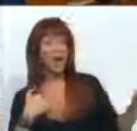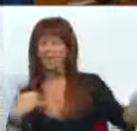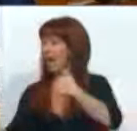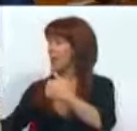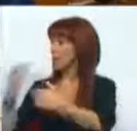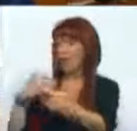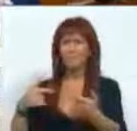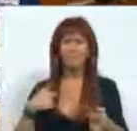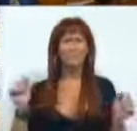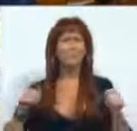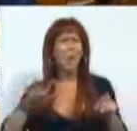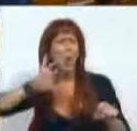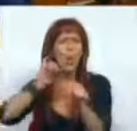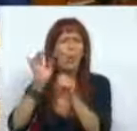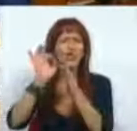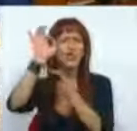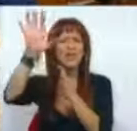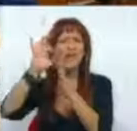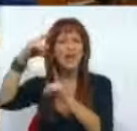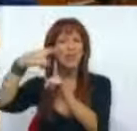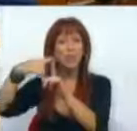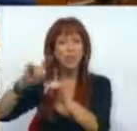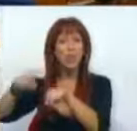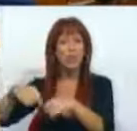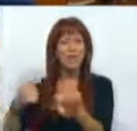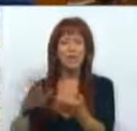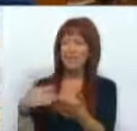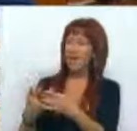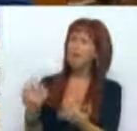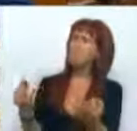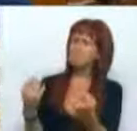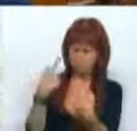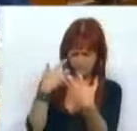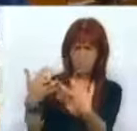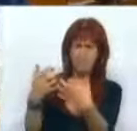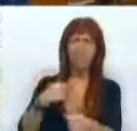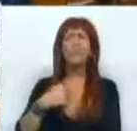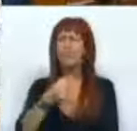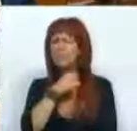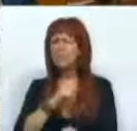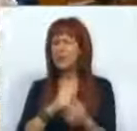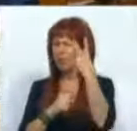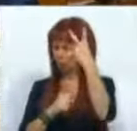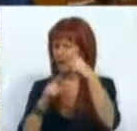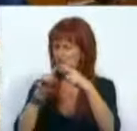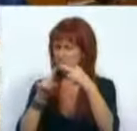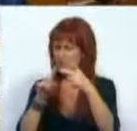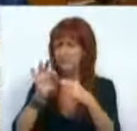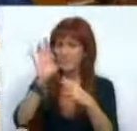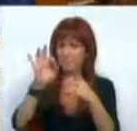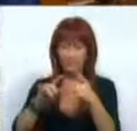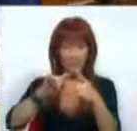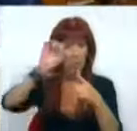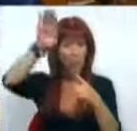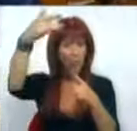frentes, confirmará outros sinais positivos que começam também a tornar-se visíveis. Permitam-me enumerar dois desses sinais.